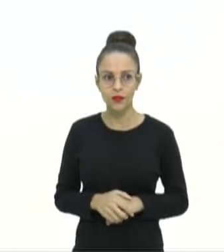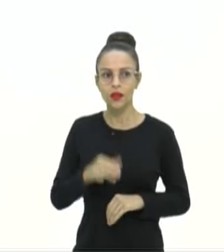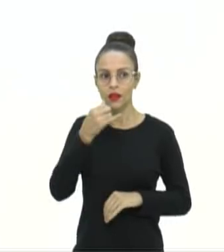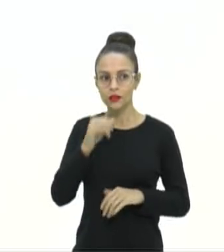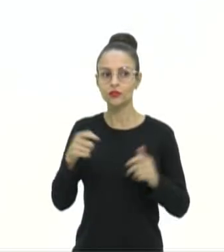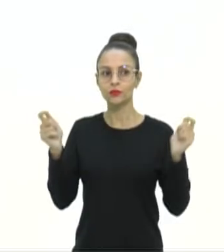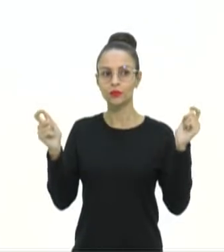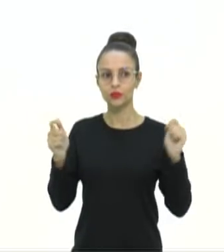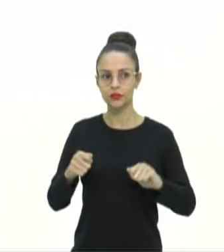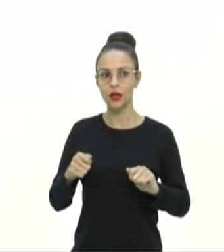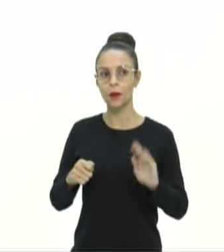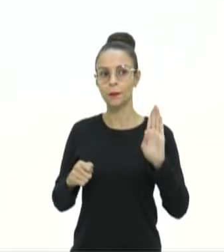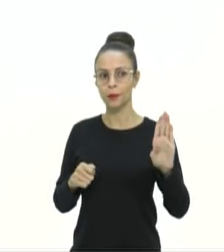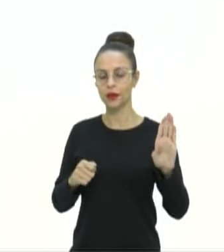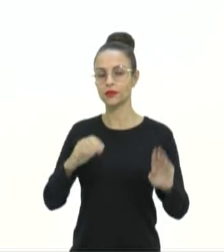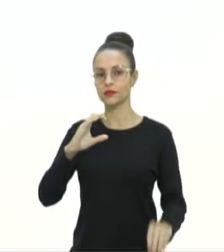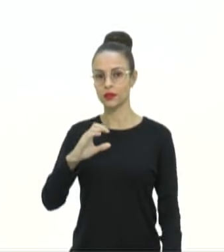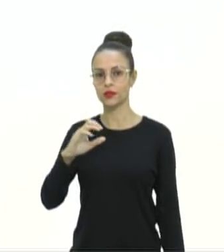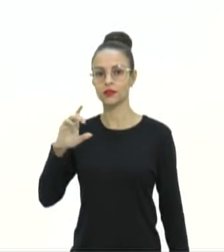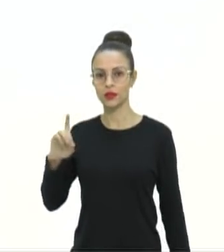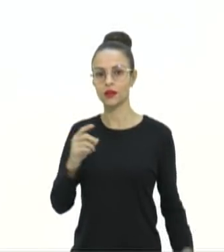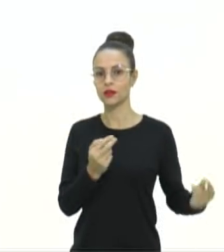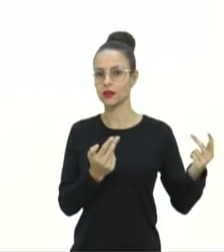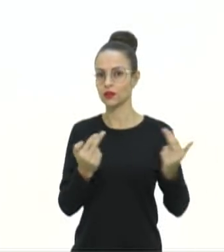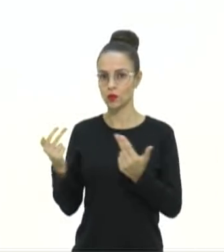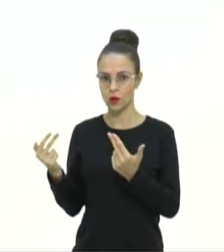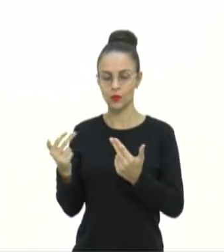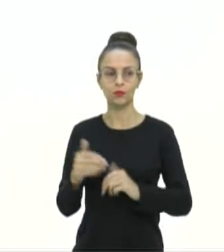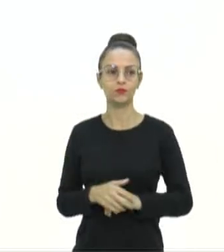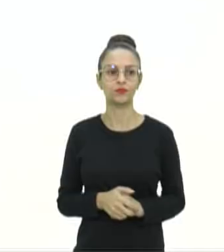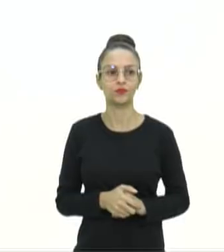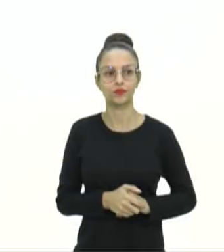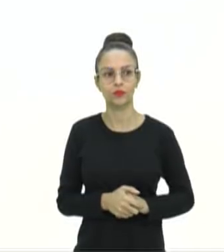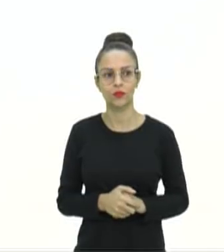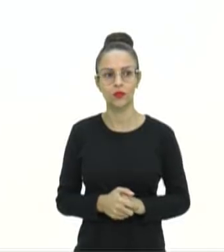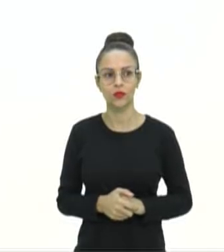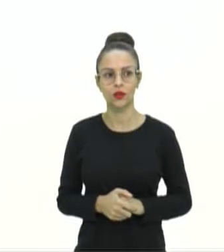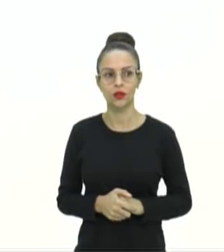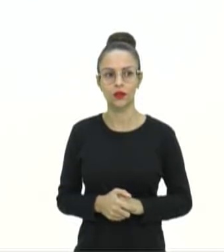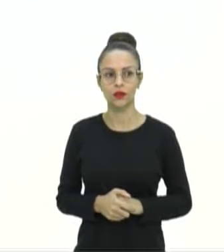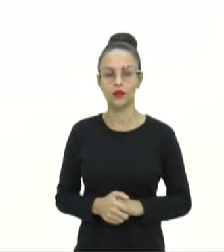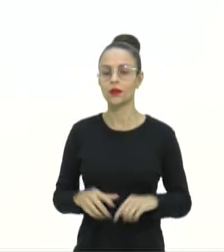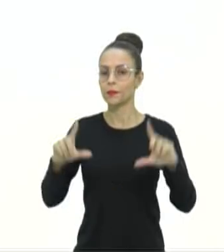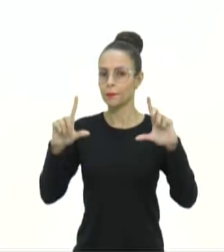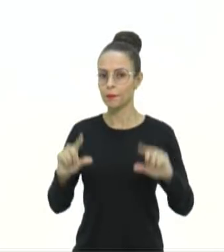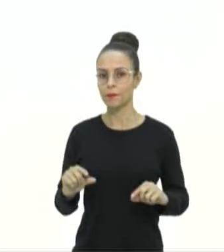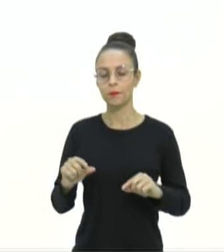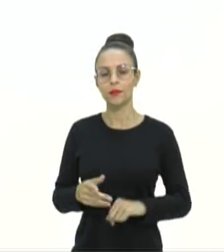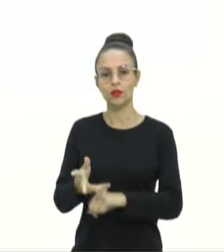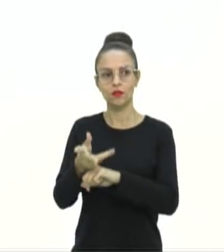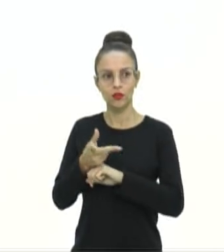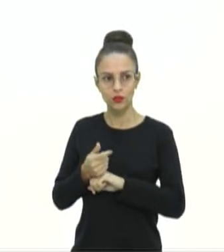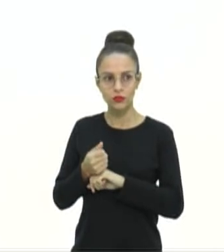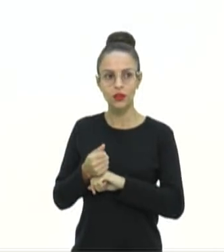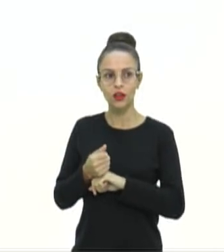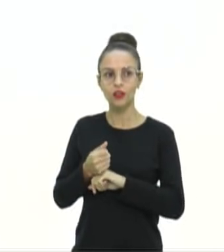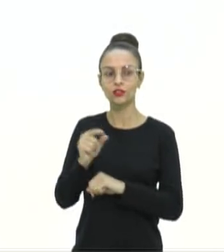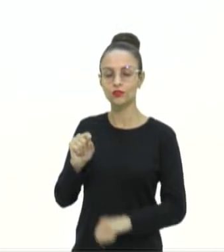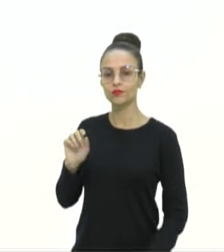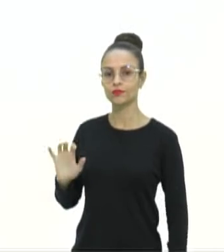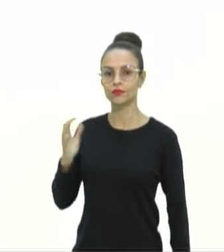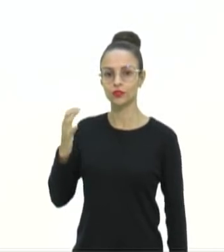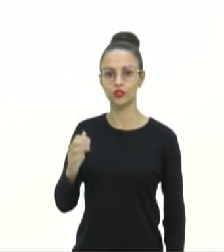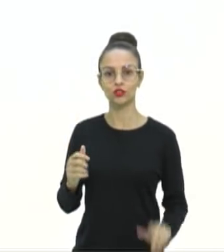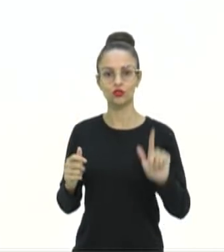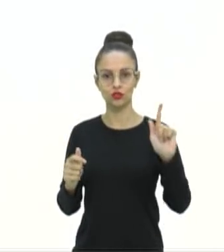3. A energia potencial no ponto B, C, D é igual. Item 4. A menor velocidade ocorre